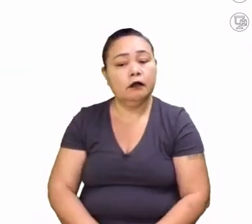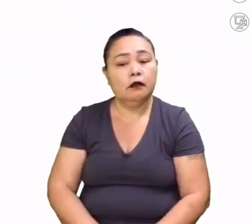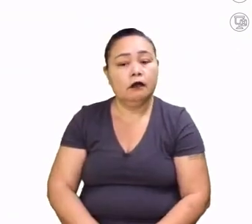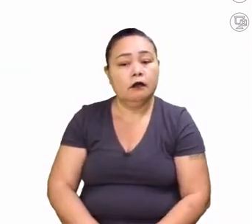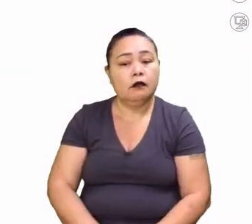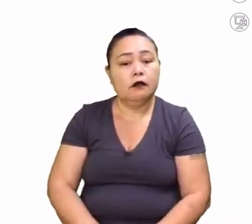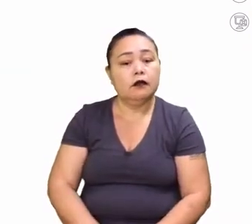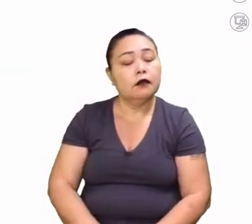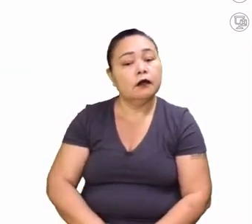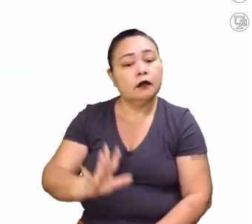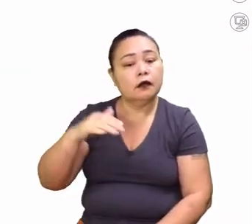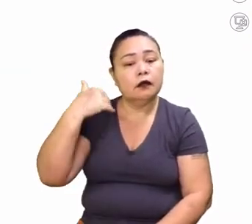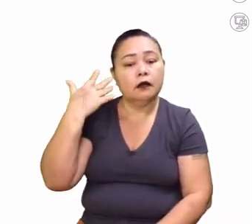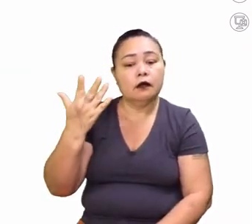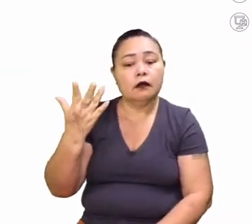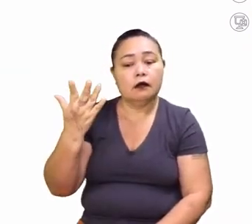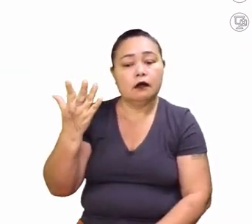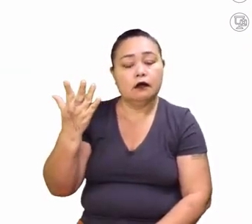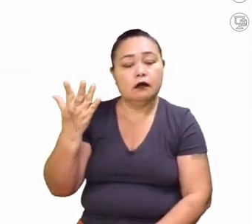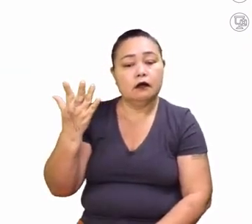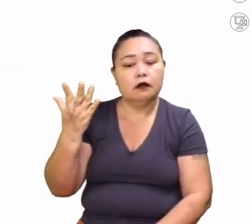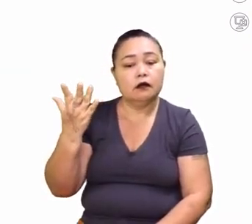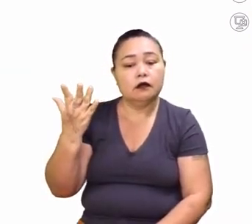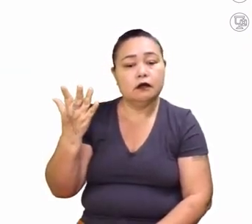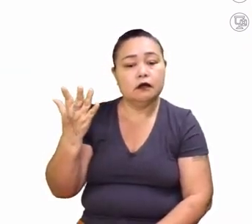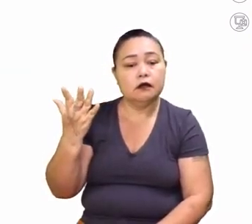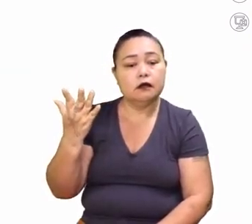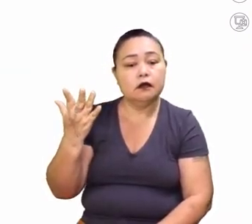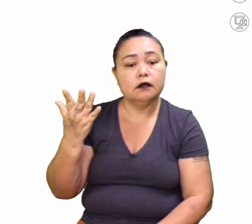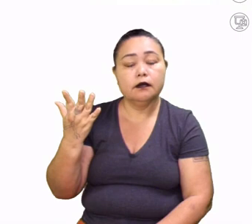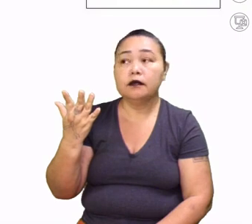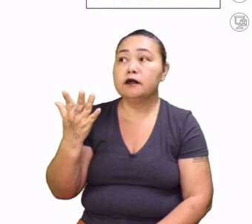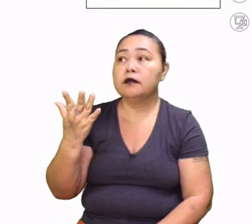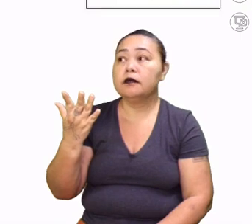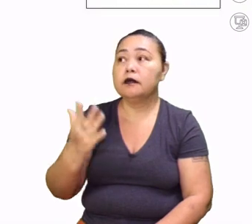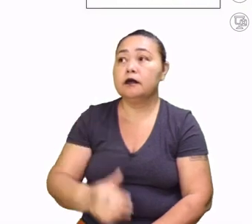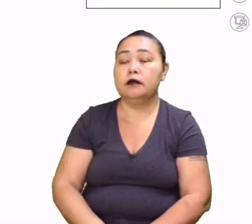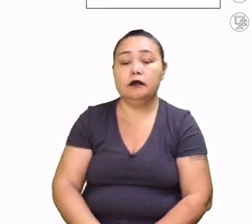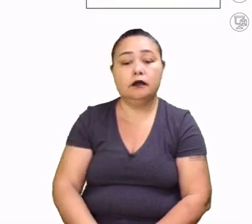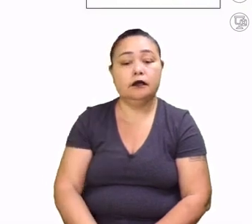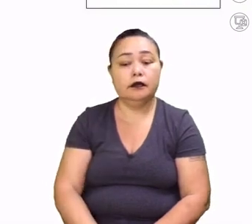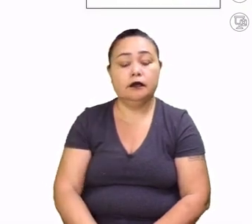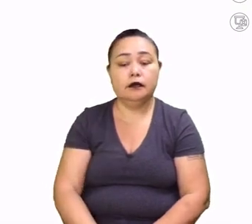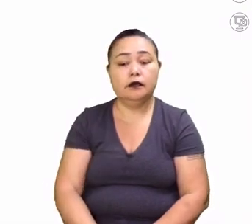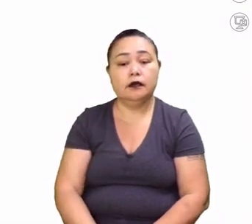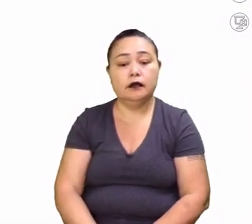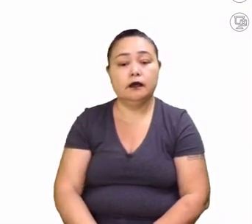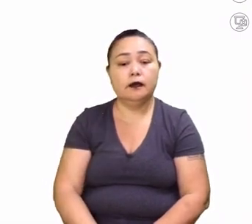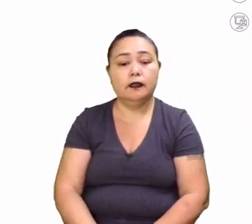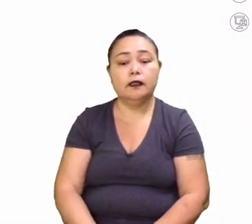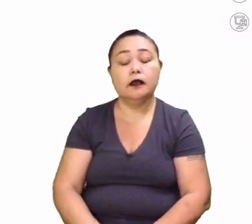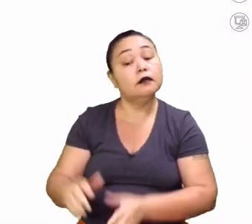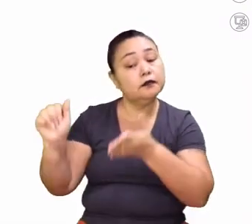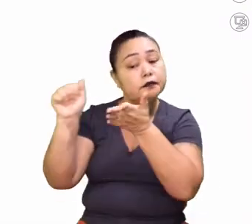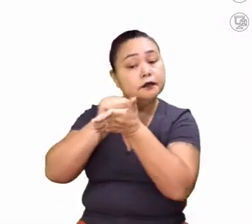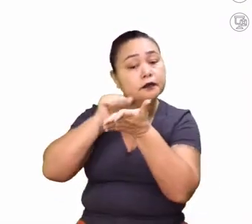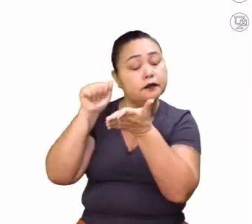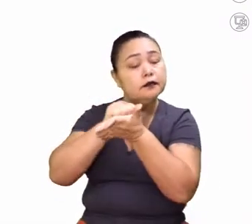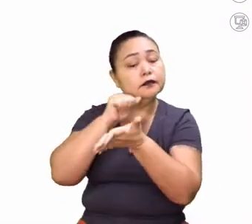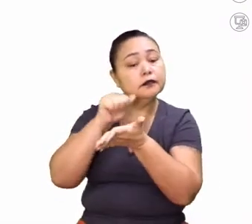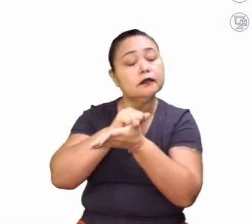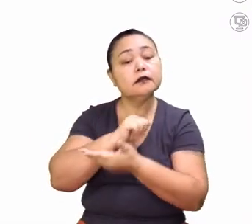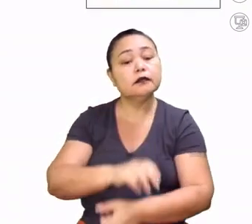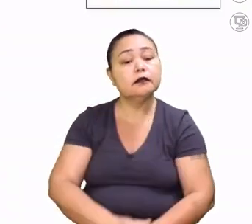ok então olha bem Opa deixa eu apagar aqui né para não